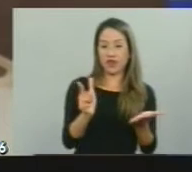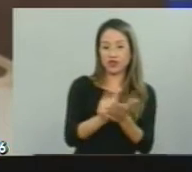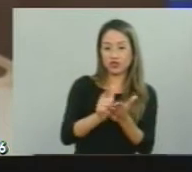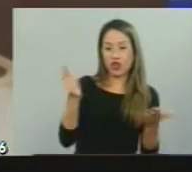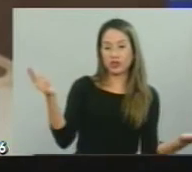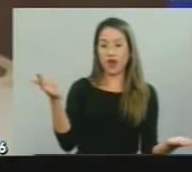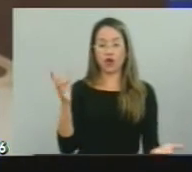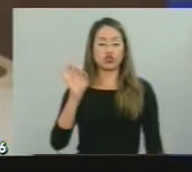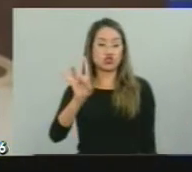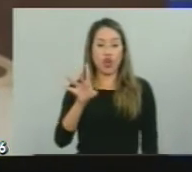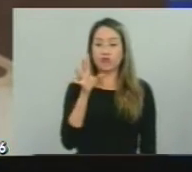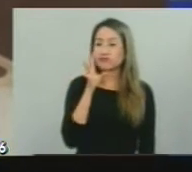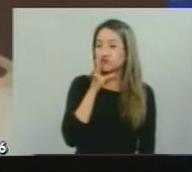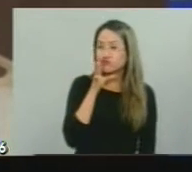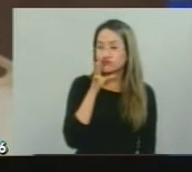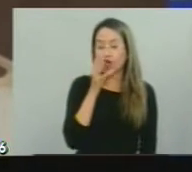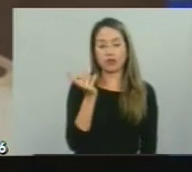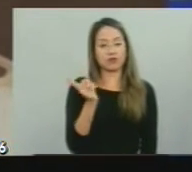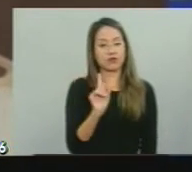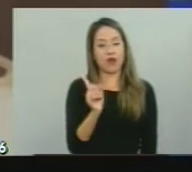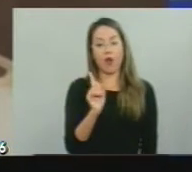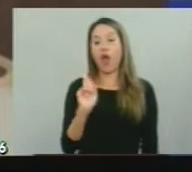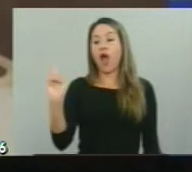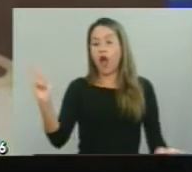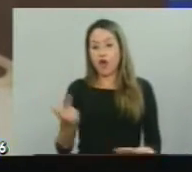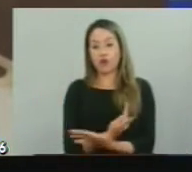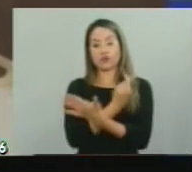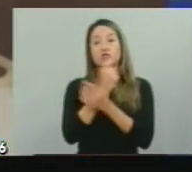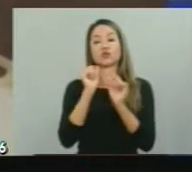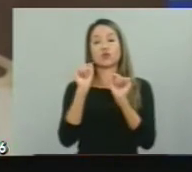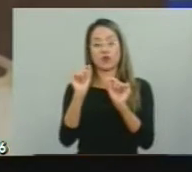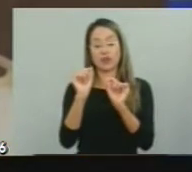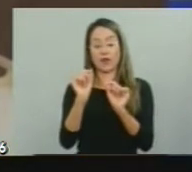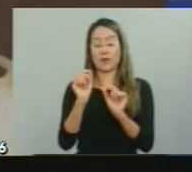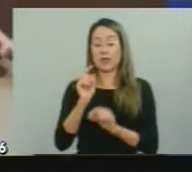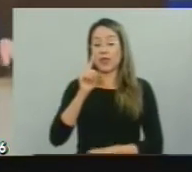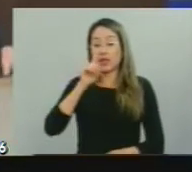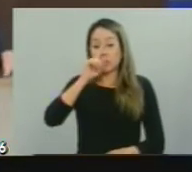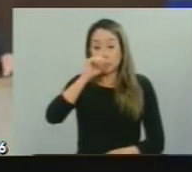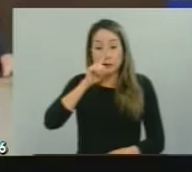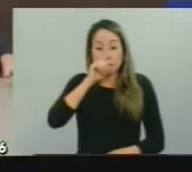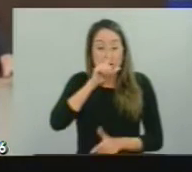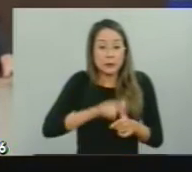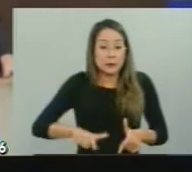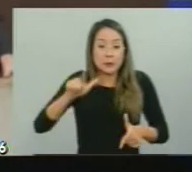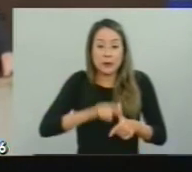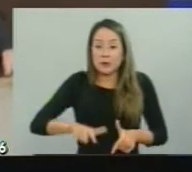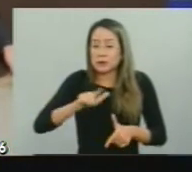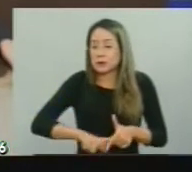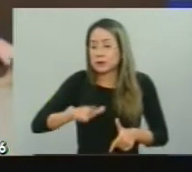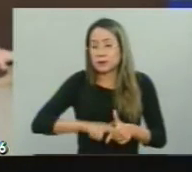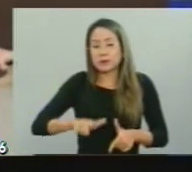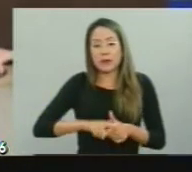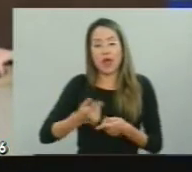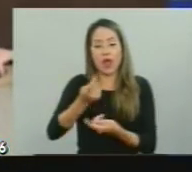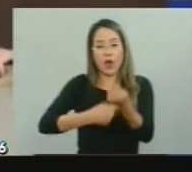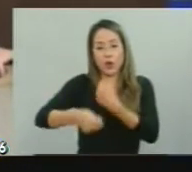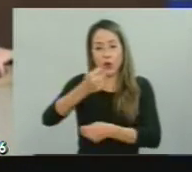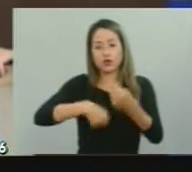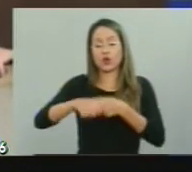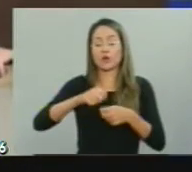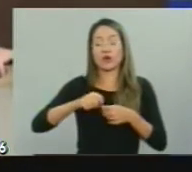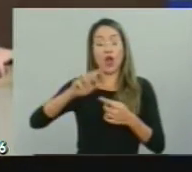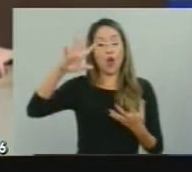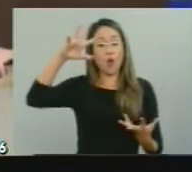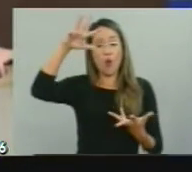entenda. Está acontecendo uma crise econômica com repercussões mundiais e no Brasil, e